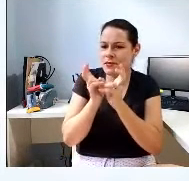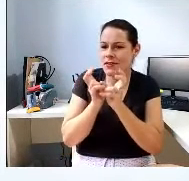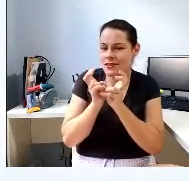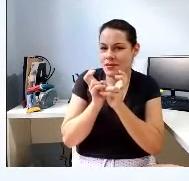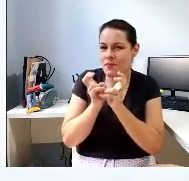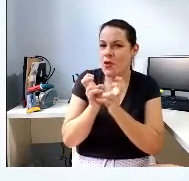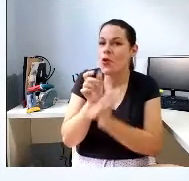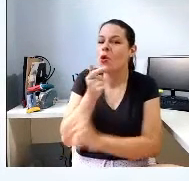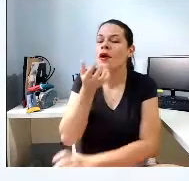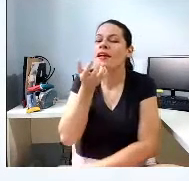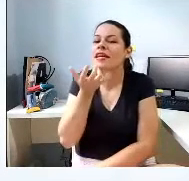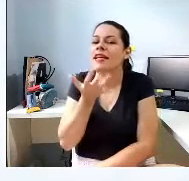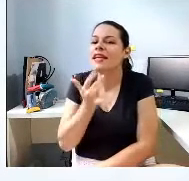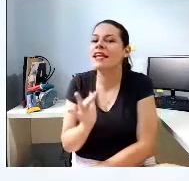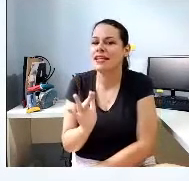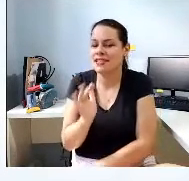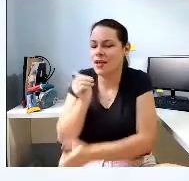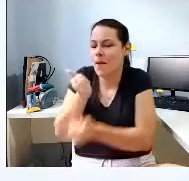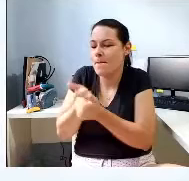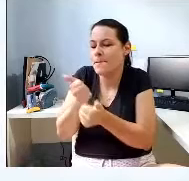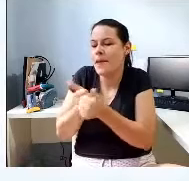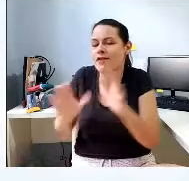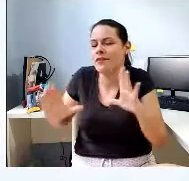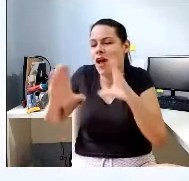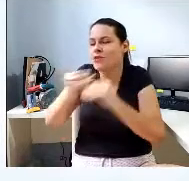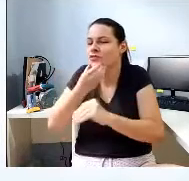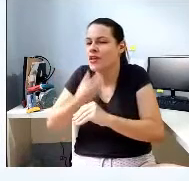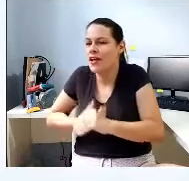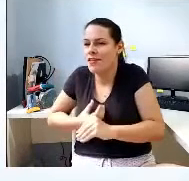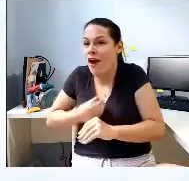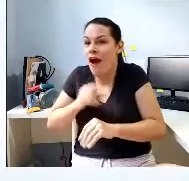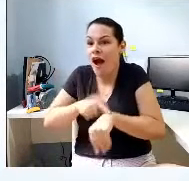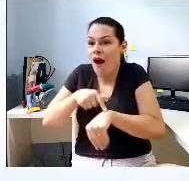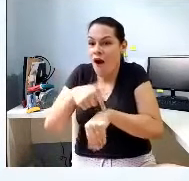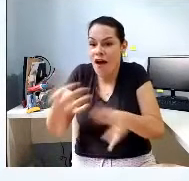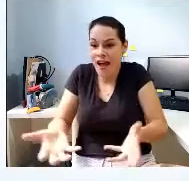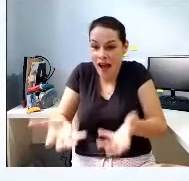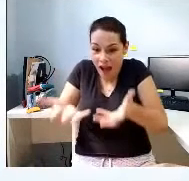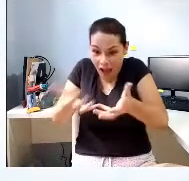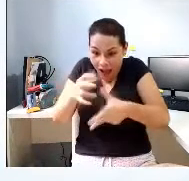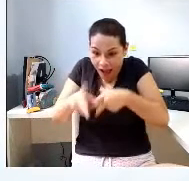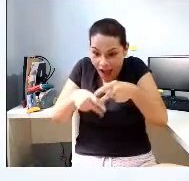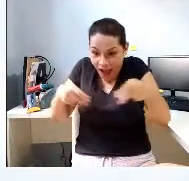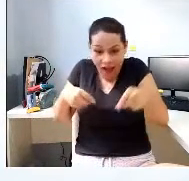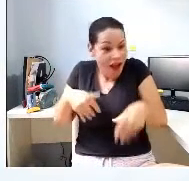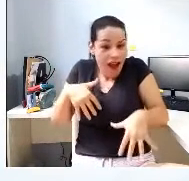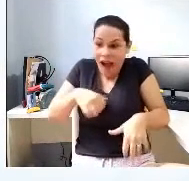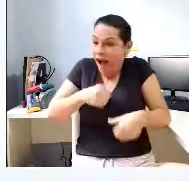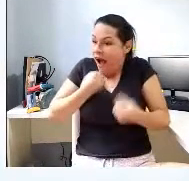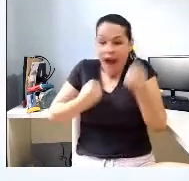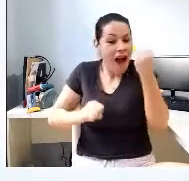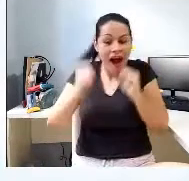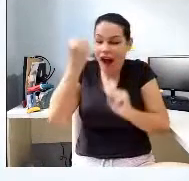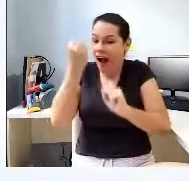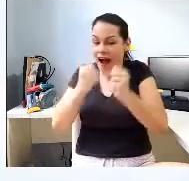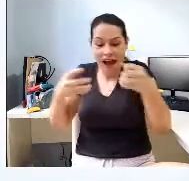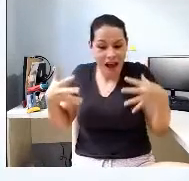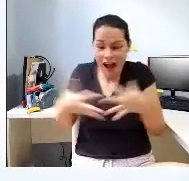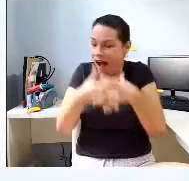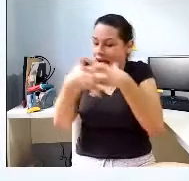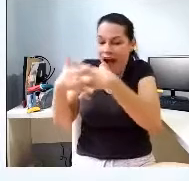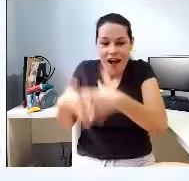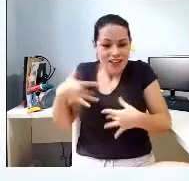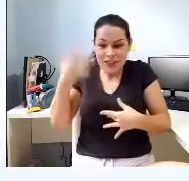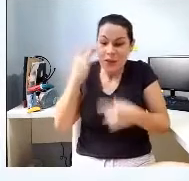Natal, quando recebe aquele monte de presente? Ele fica, ao mesmo tempo, excitado em abri-los e confuso qual será o